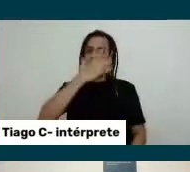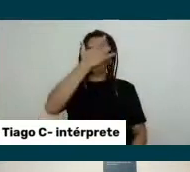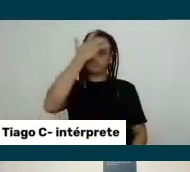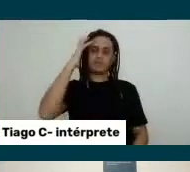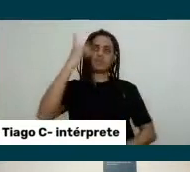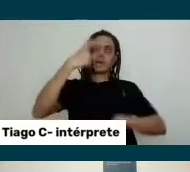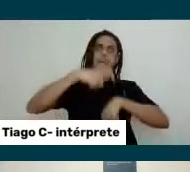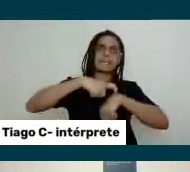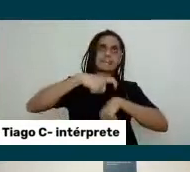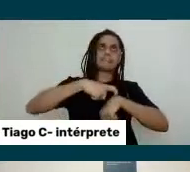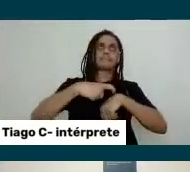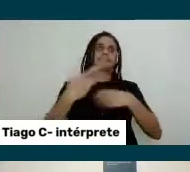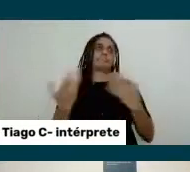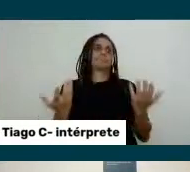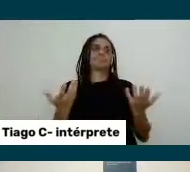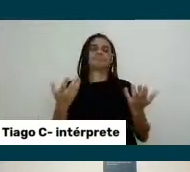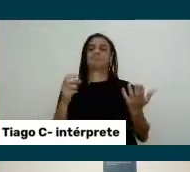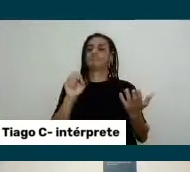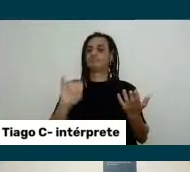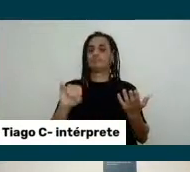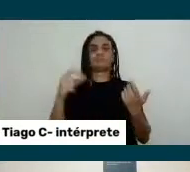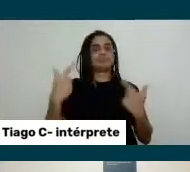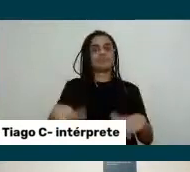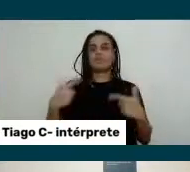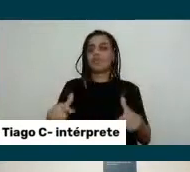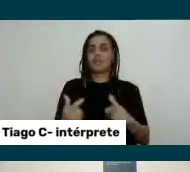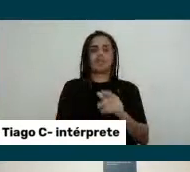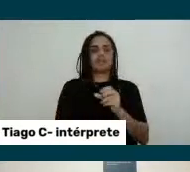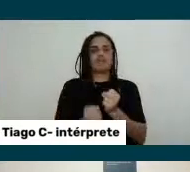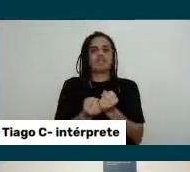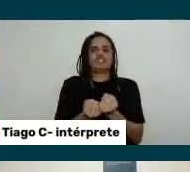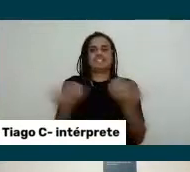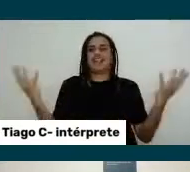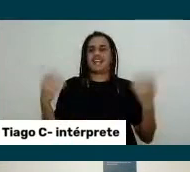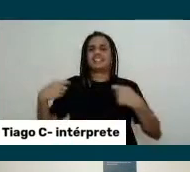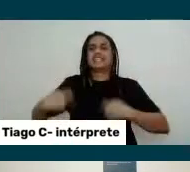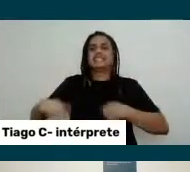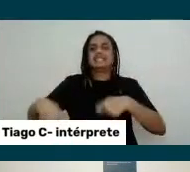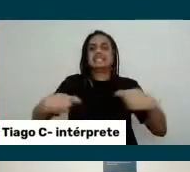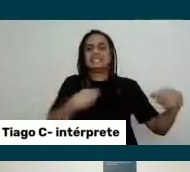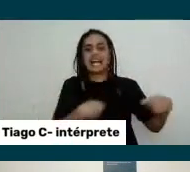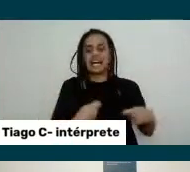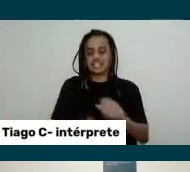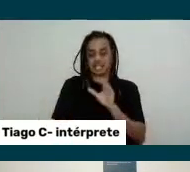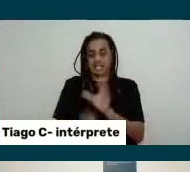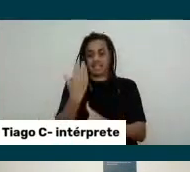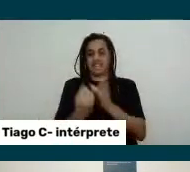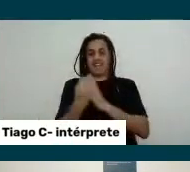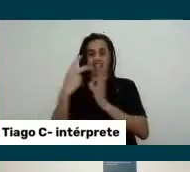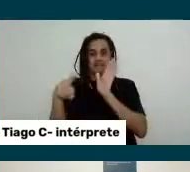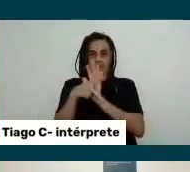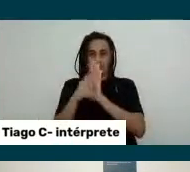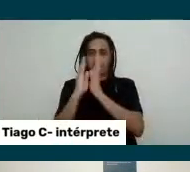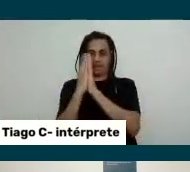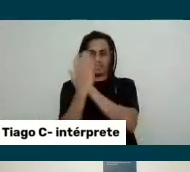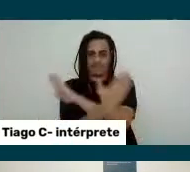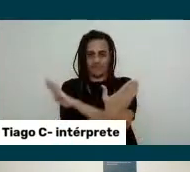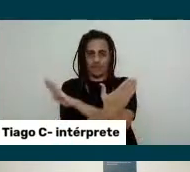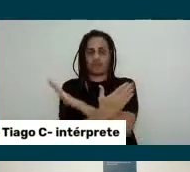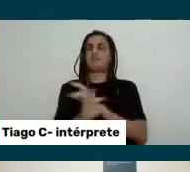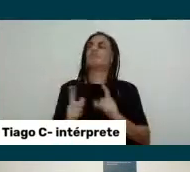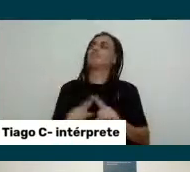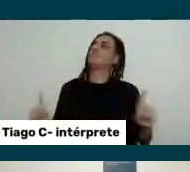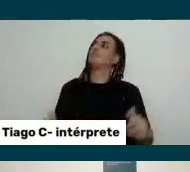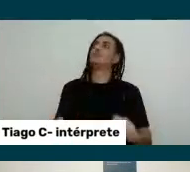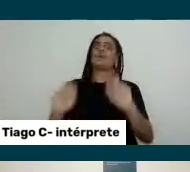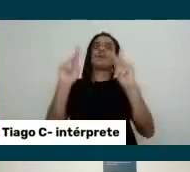alguma empresa que não tem esse volume, essa necessidade toda de conseguir desenvolver uma plataforma. Mas, ok, dá